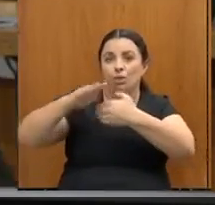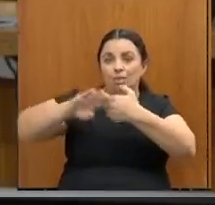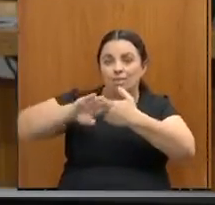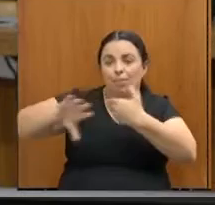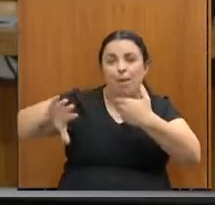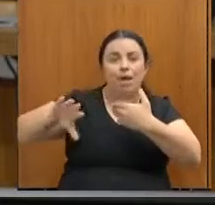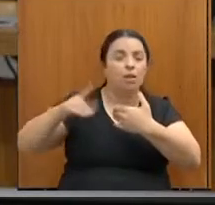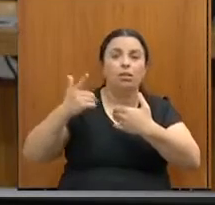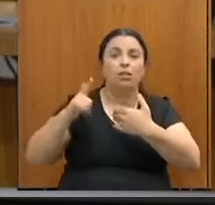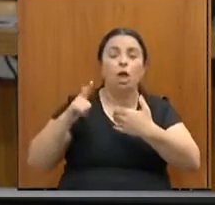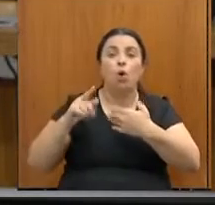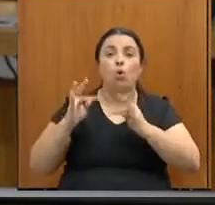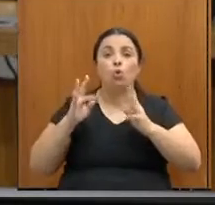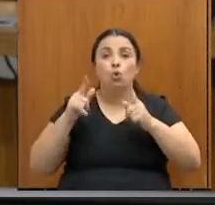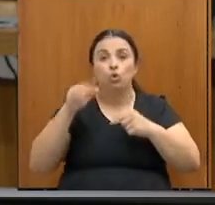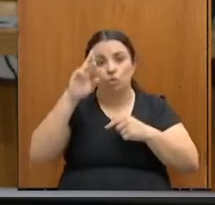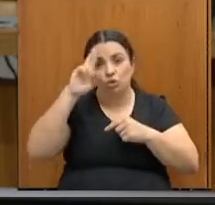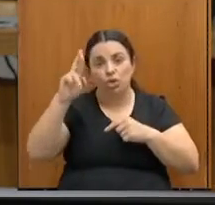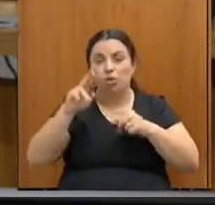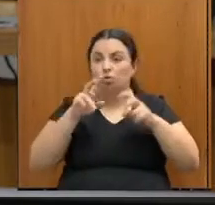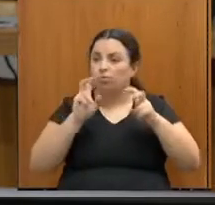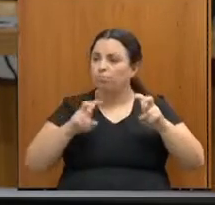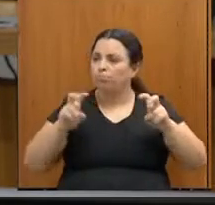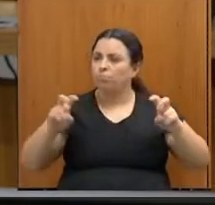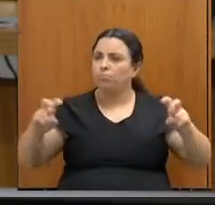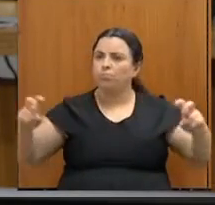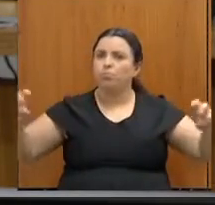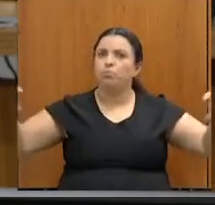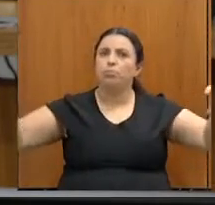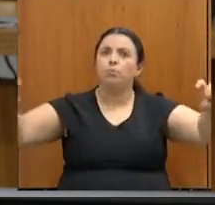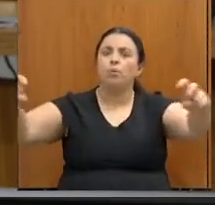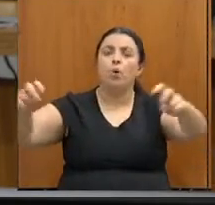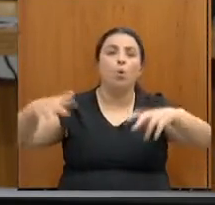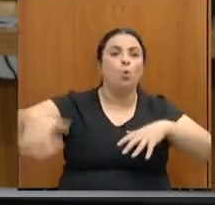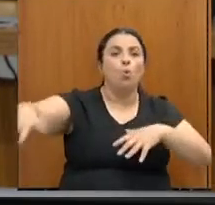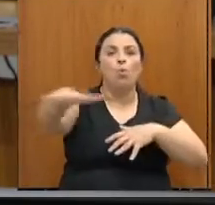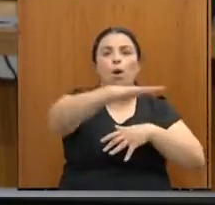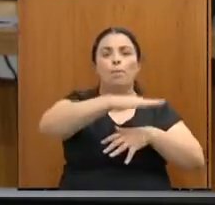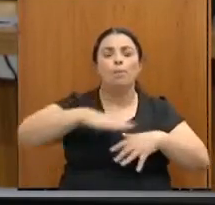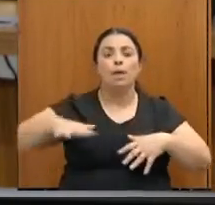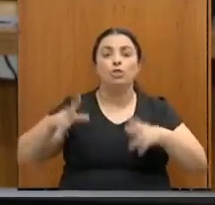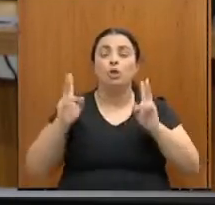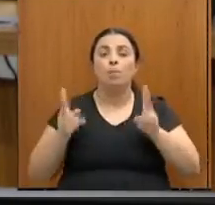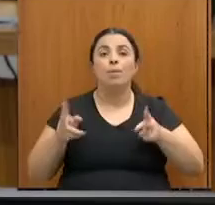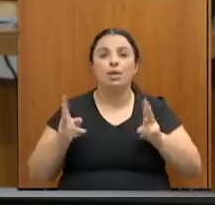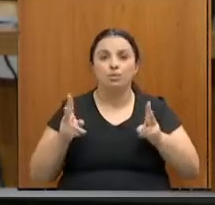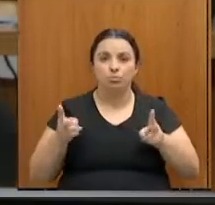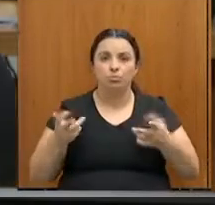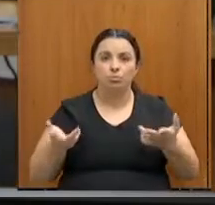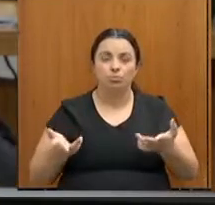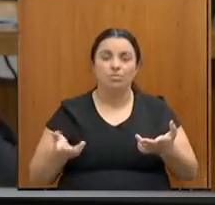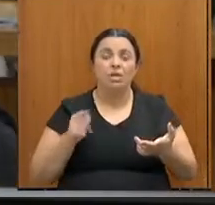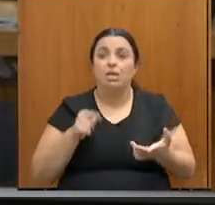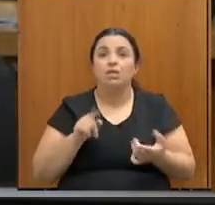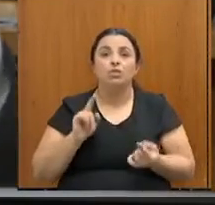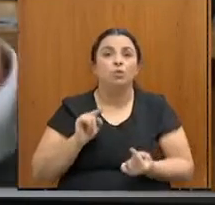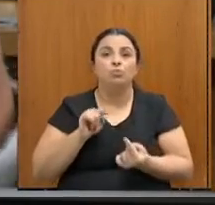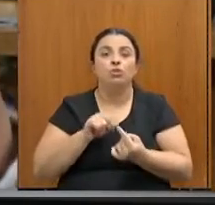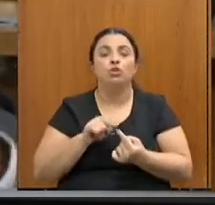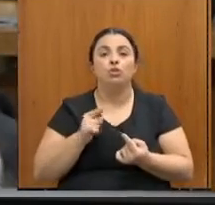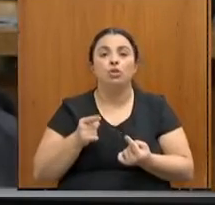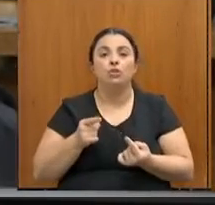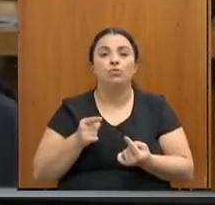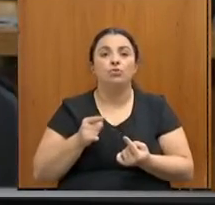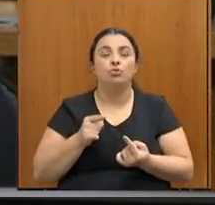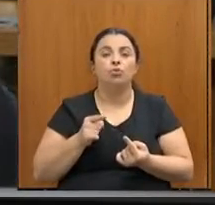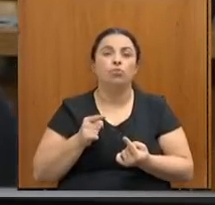todos os diretores encontram-se juntos no mesmo espaço são objetivos